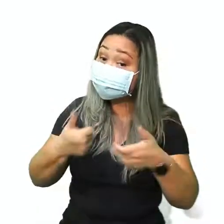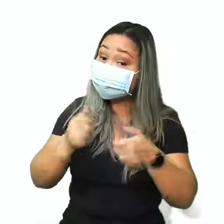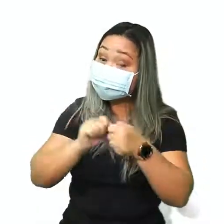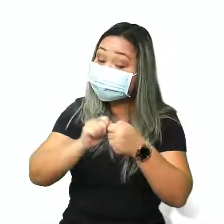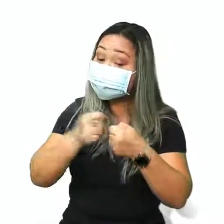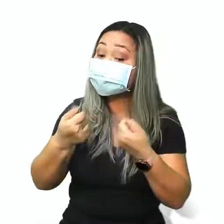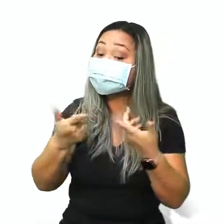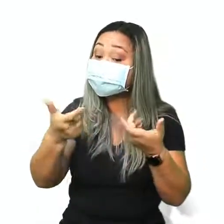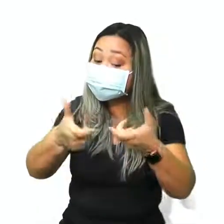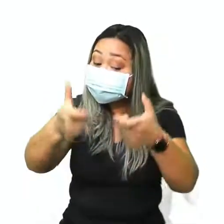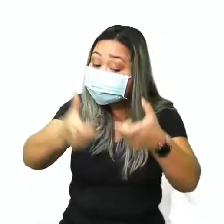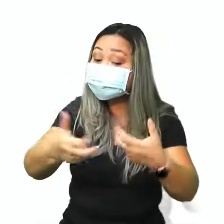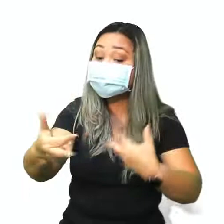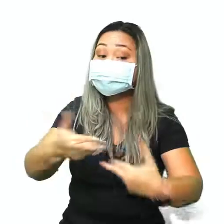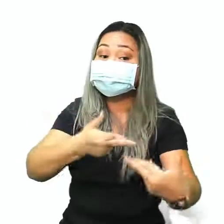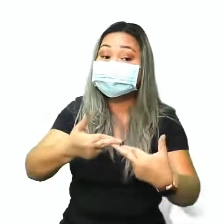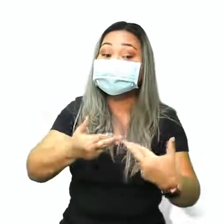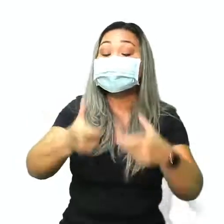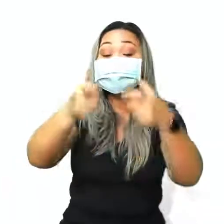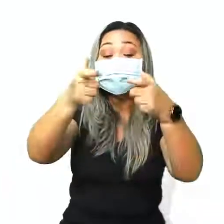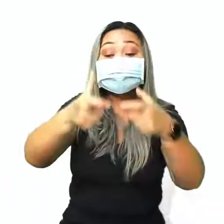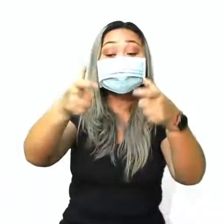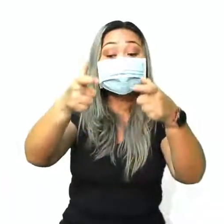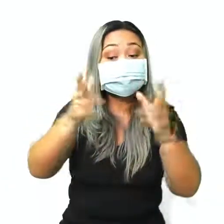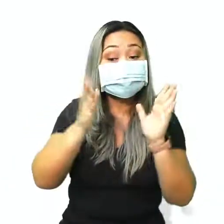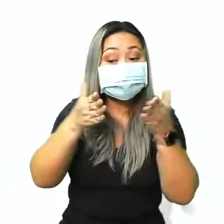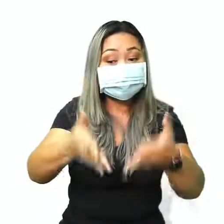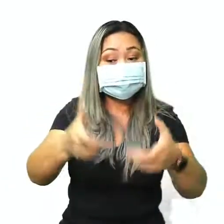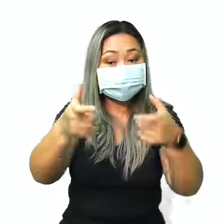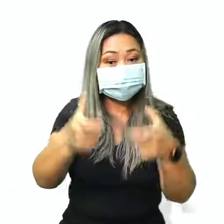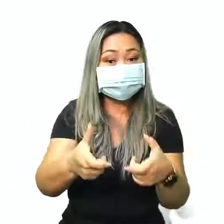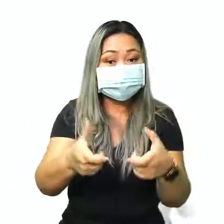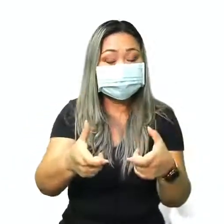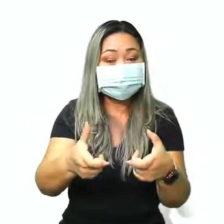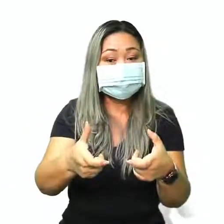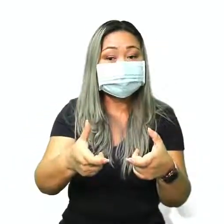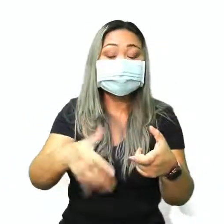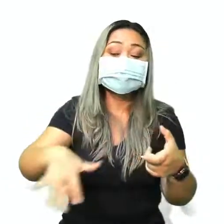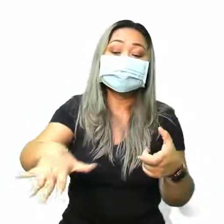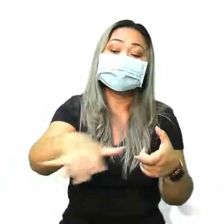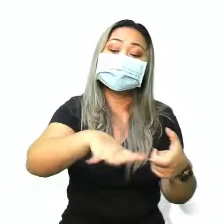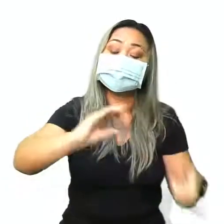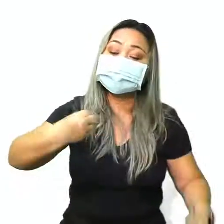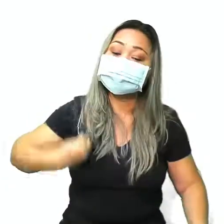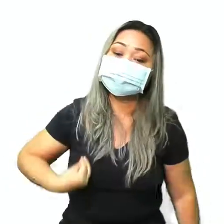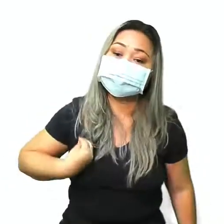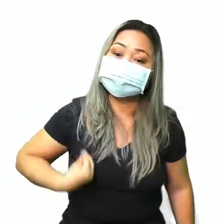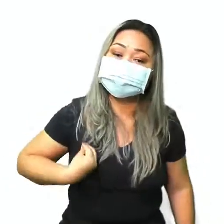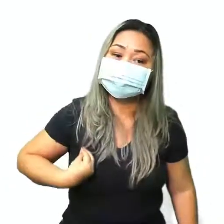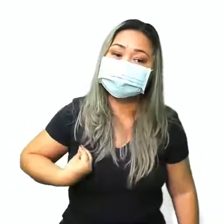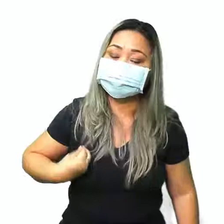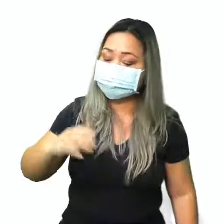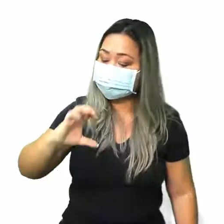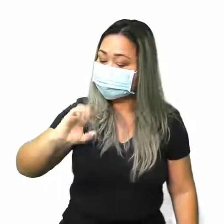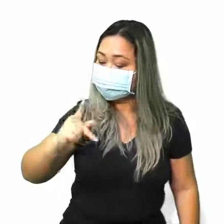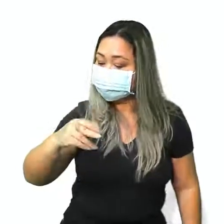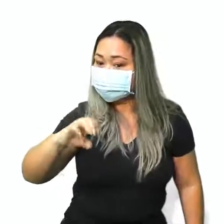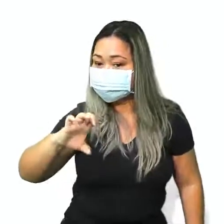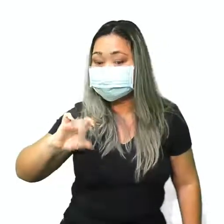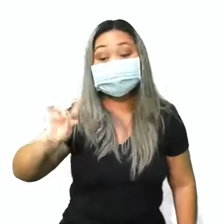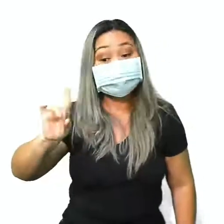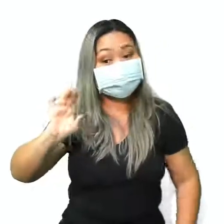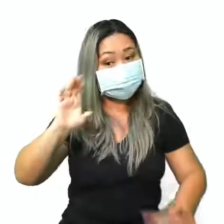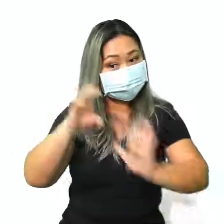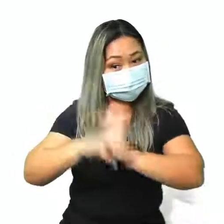disponibilidade de condições e recursos em um determinado local, onde permite a sobrevivência de uma espécie. Isso